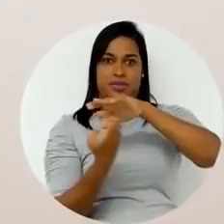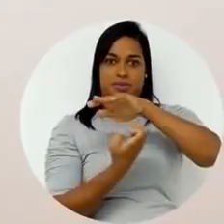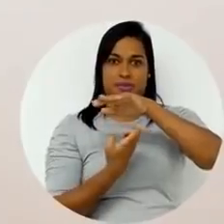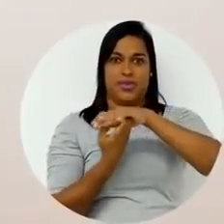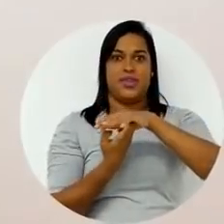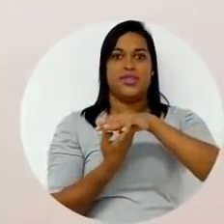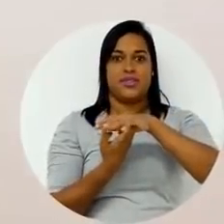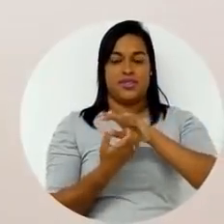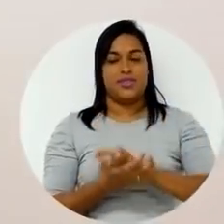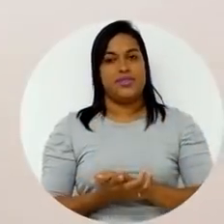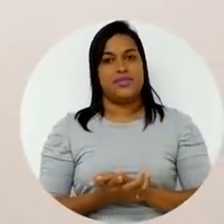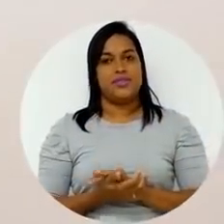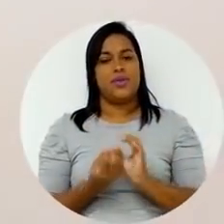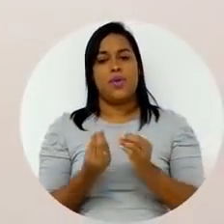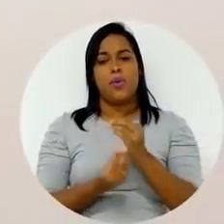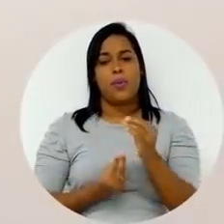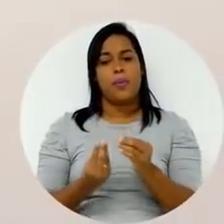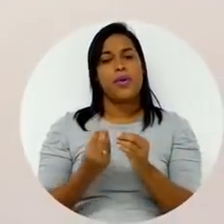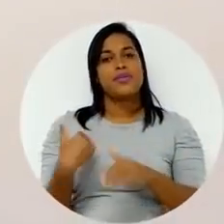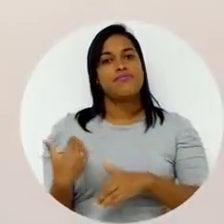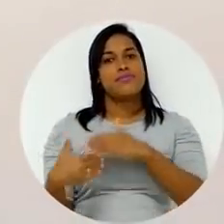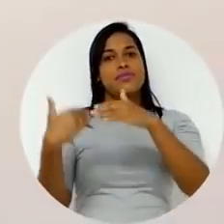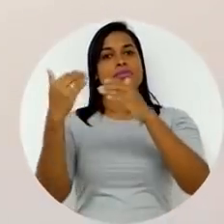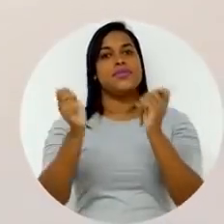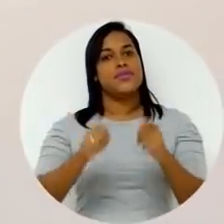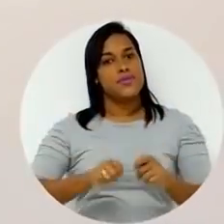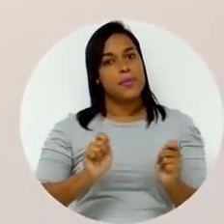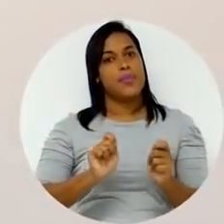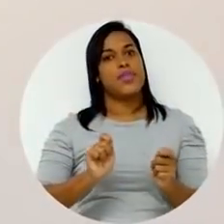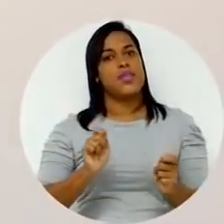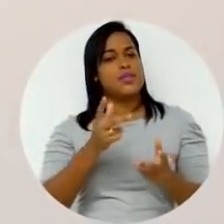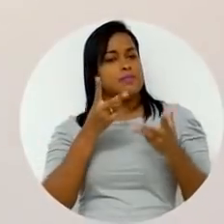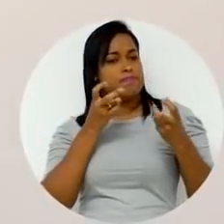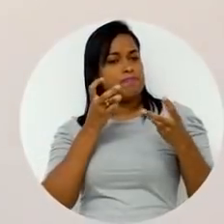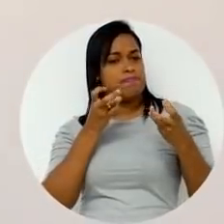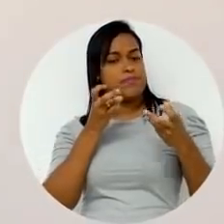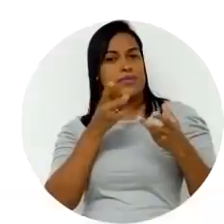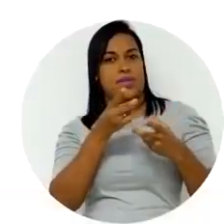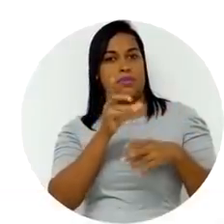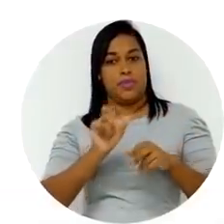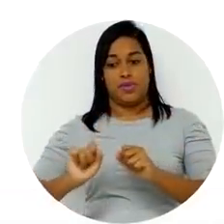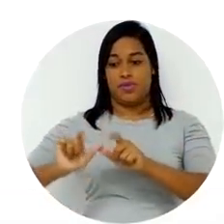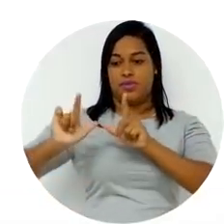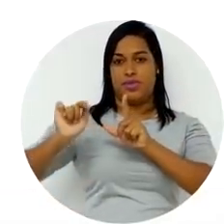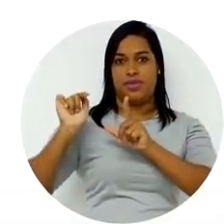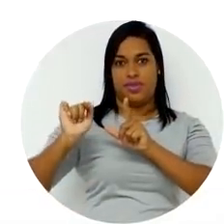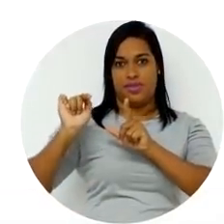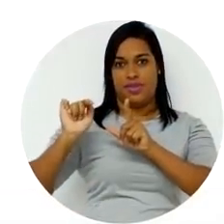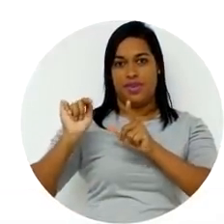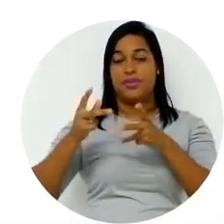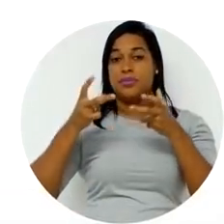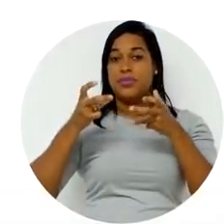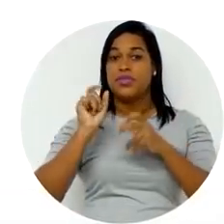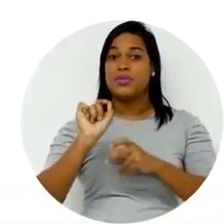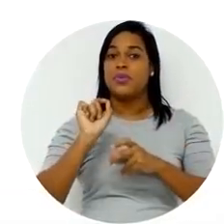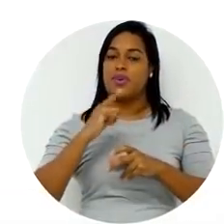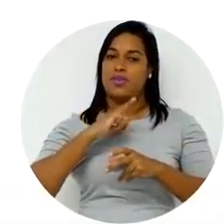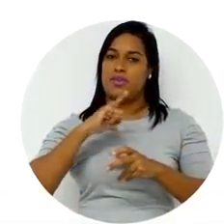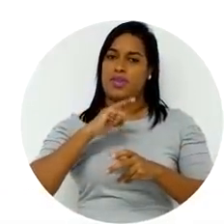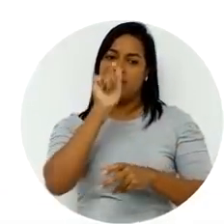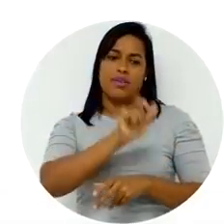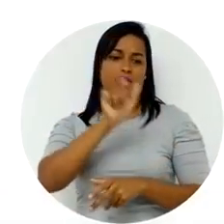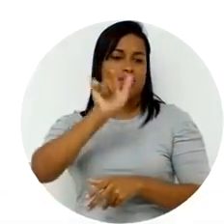organizações. Bem, como é que se formam essas competências? Observando a figura nesse slide, podemos observar que